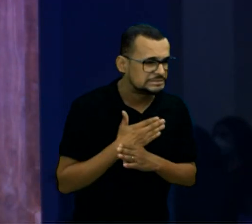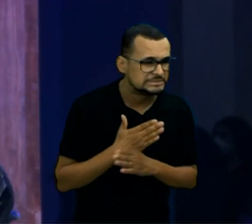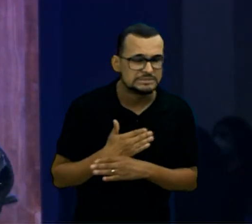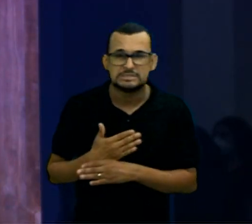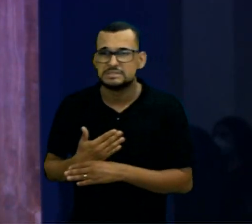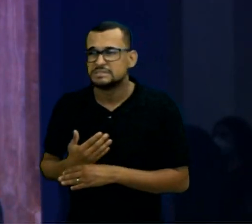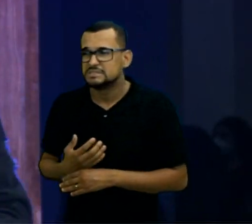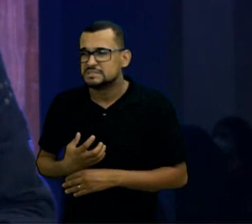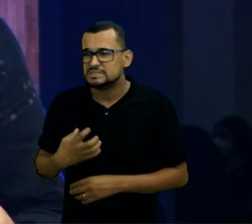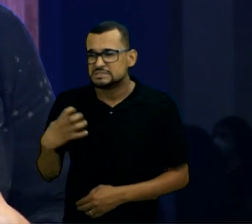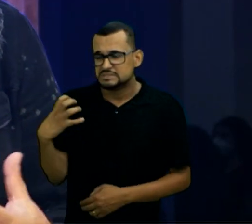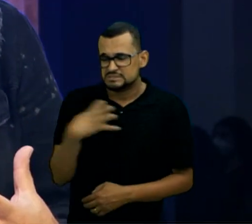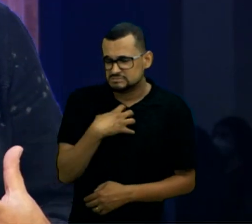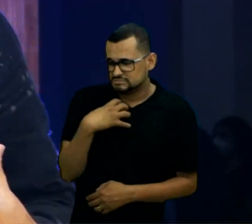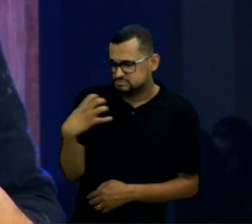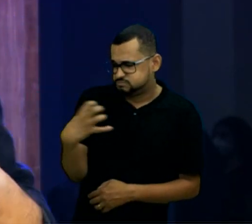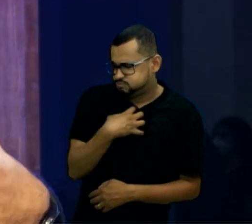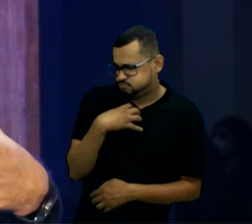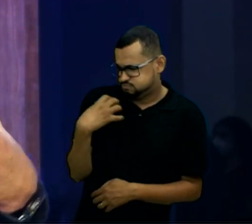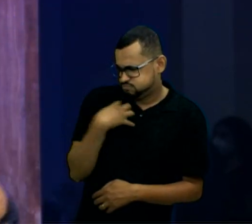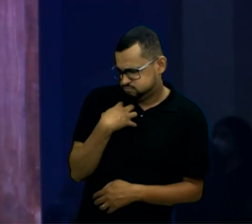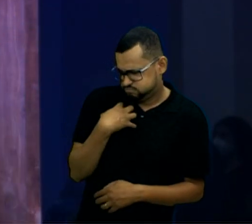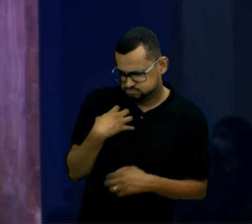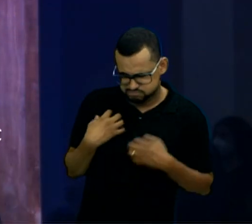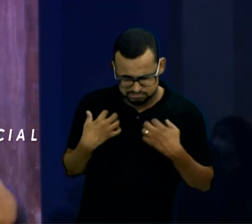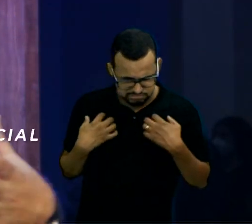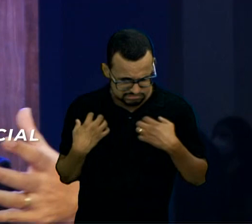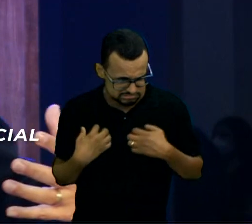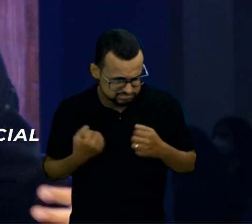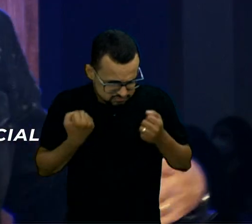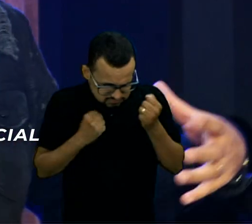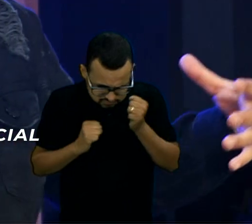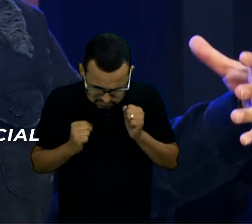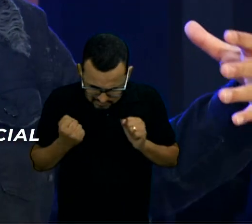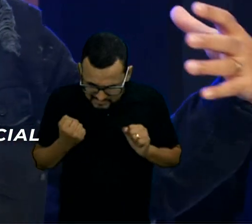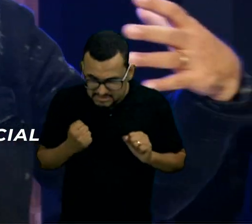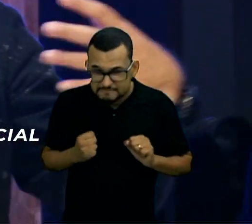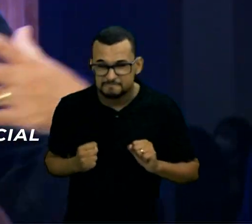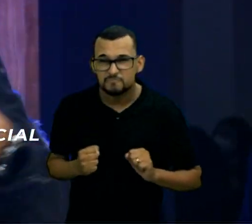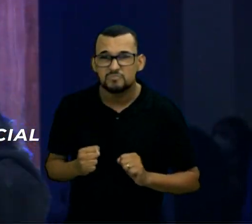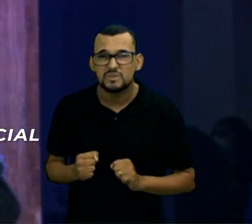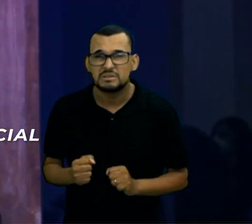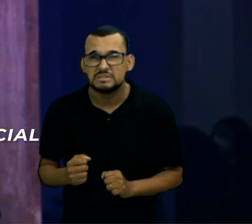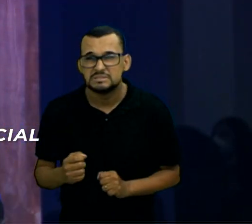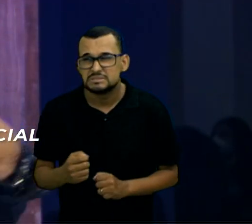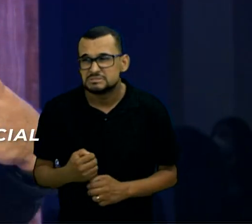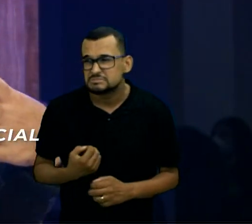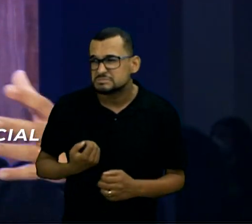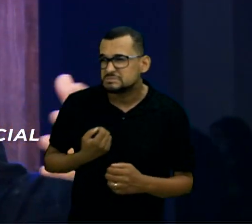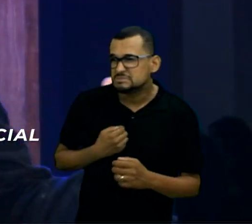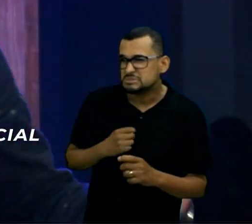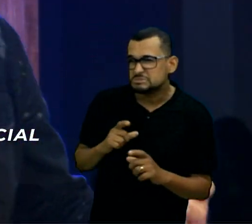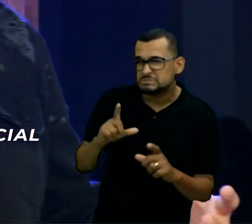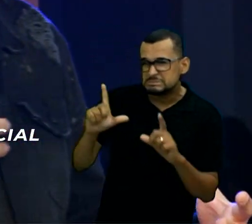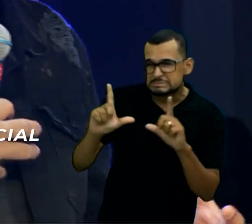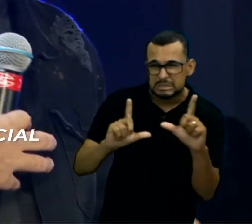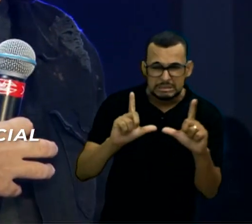deixando-se abater, deixando com que as informações, as